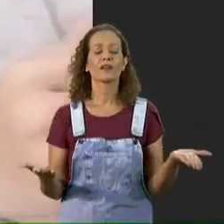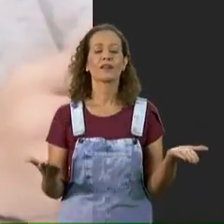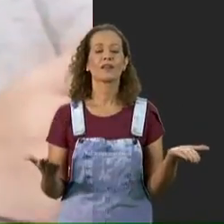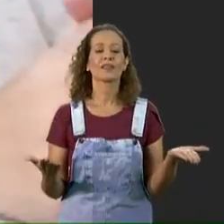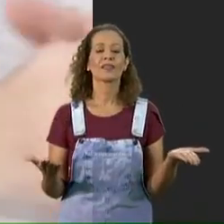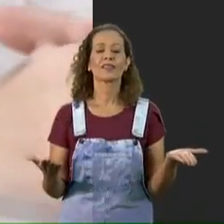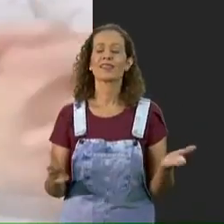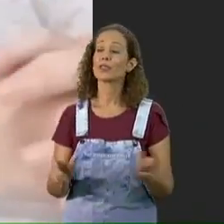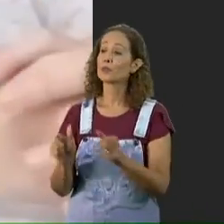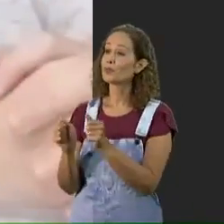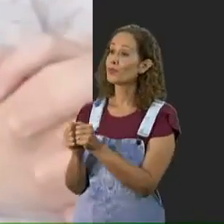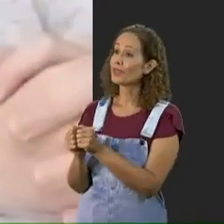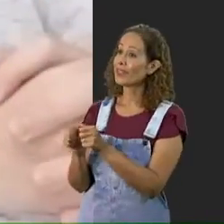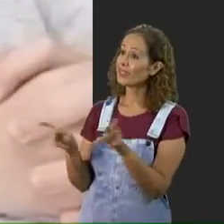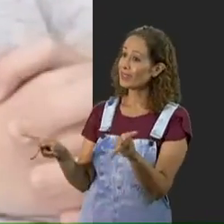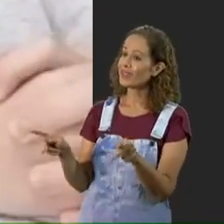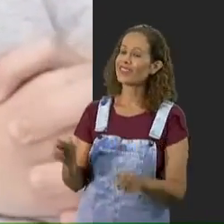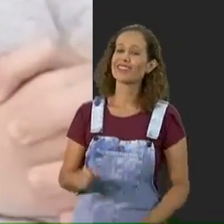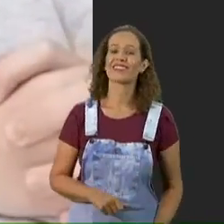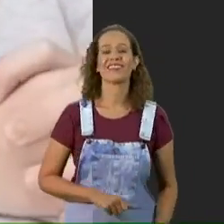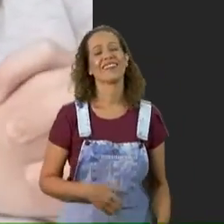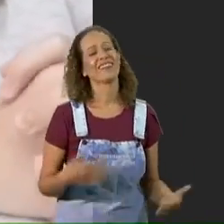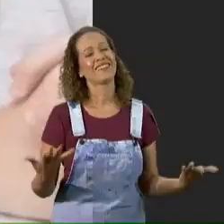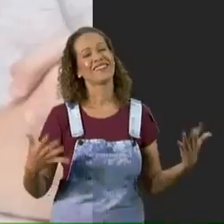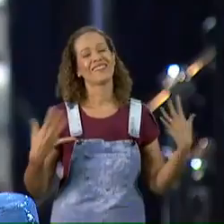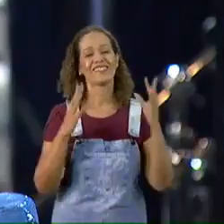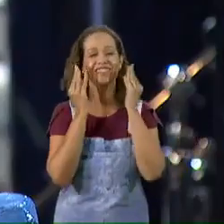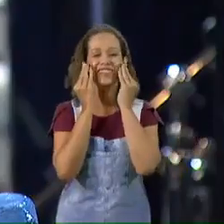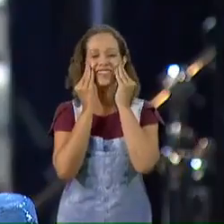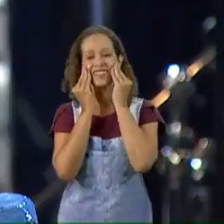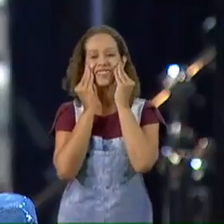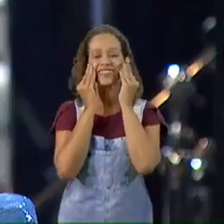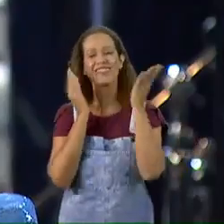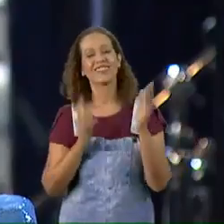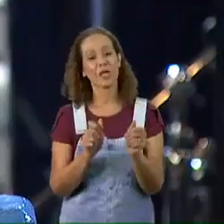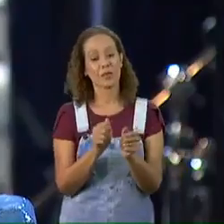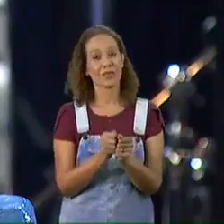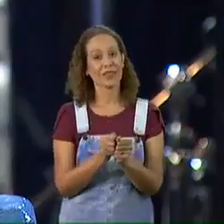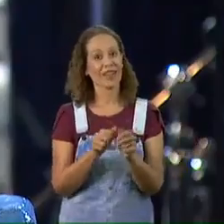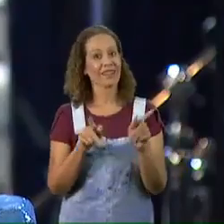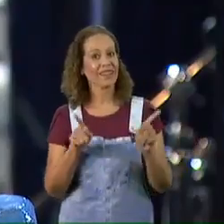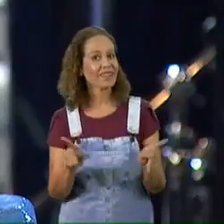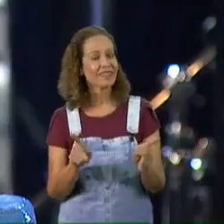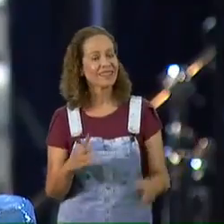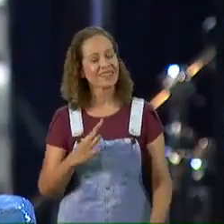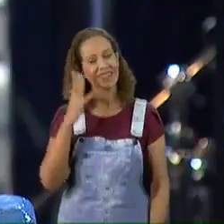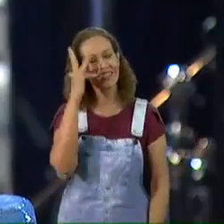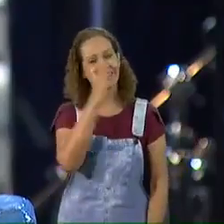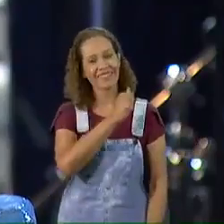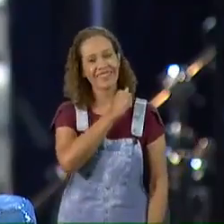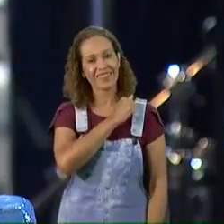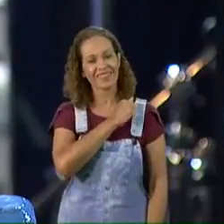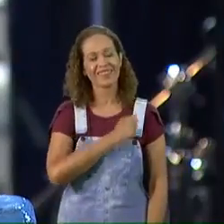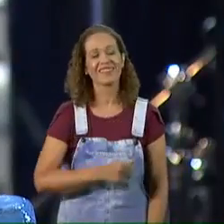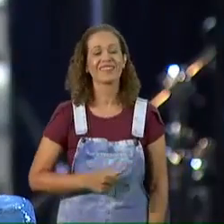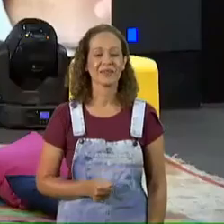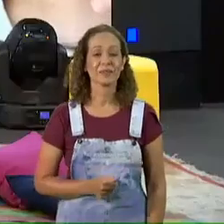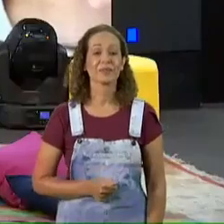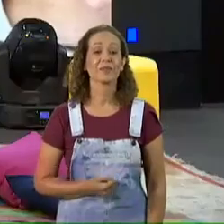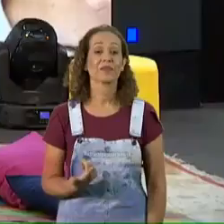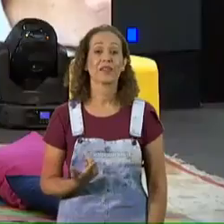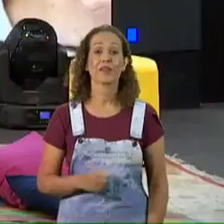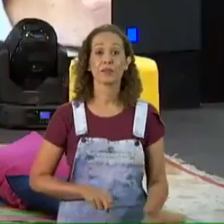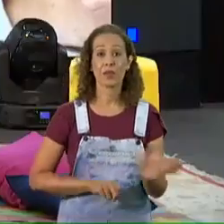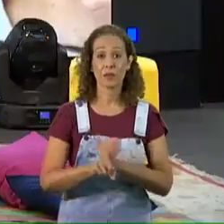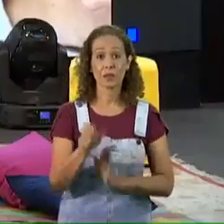Caí. Ah! Aí eu não aguento. Apocalipse, que coisa mais linda. Agora essa aqui então vai para a